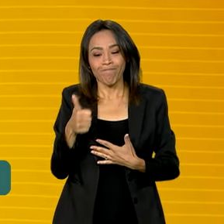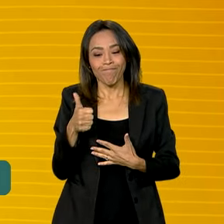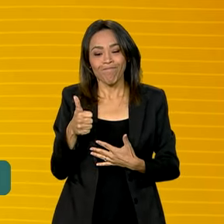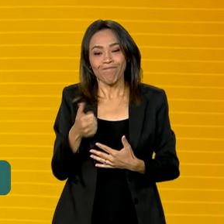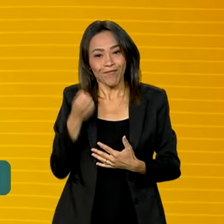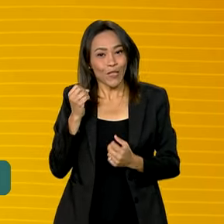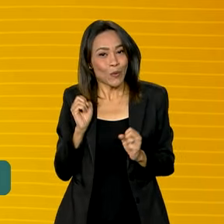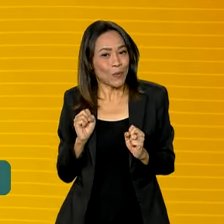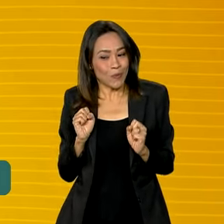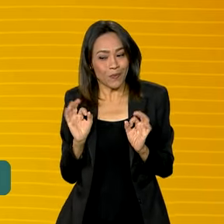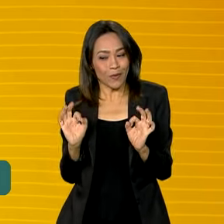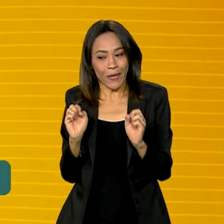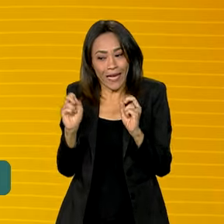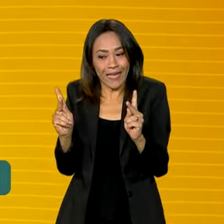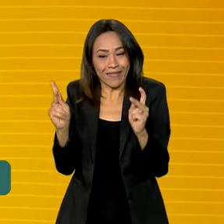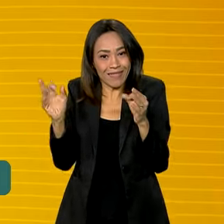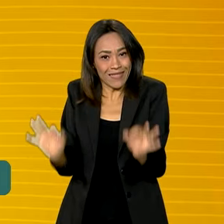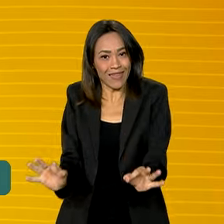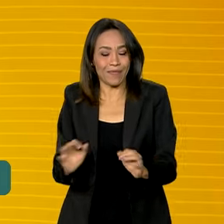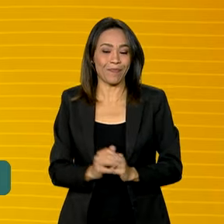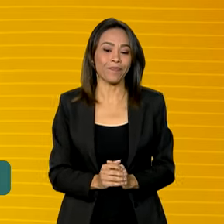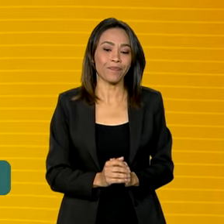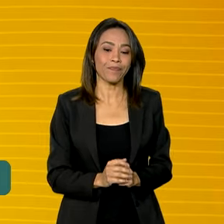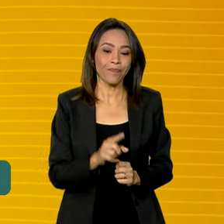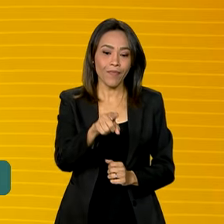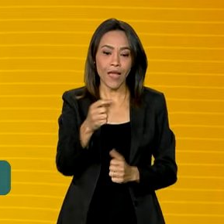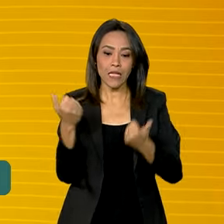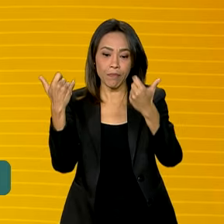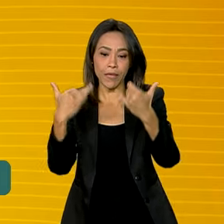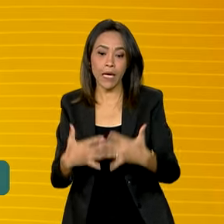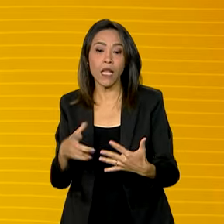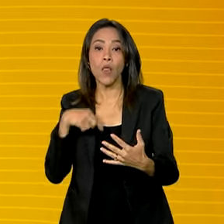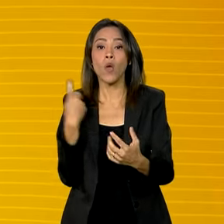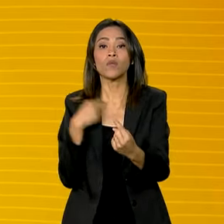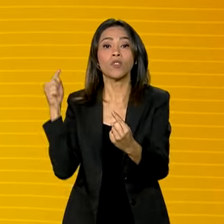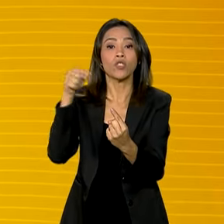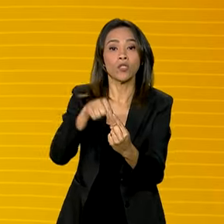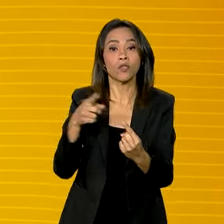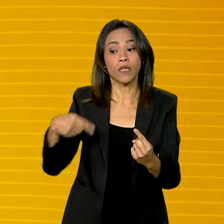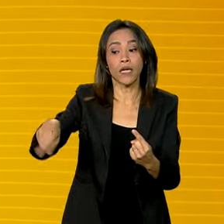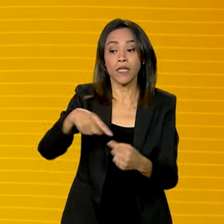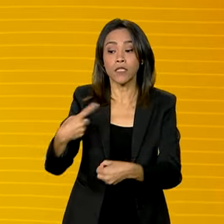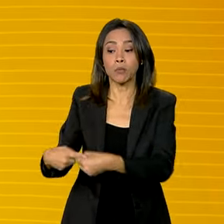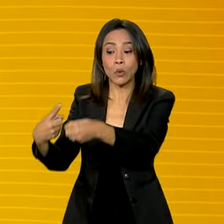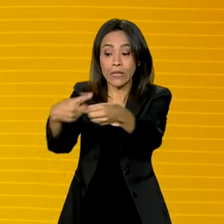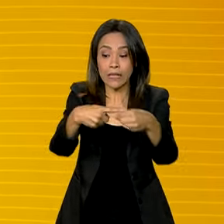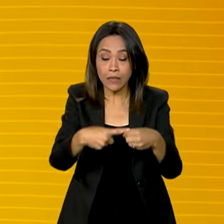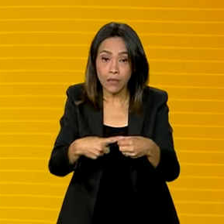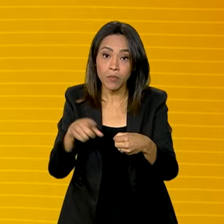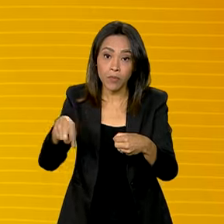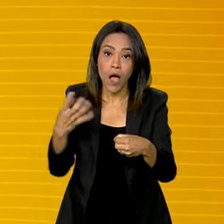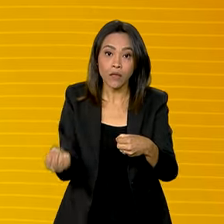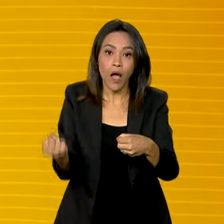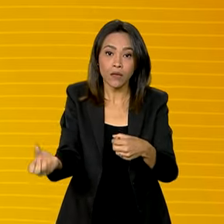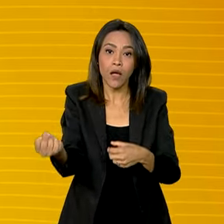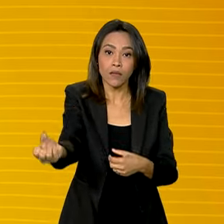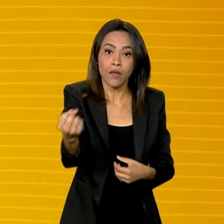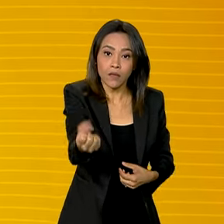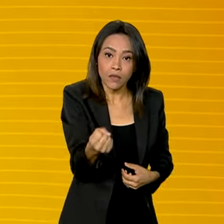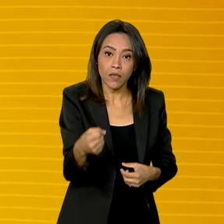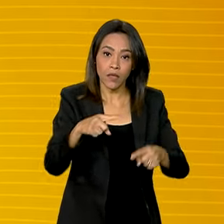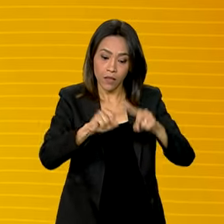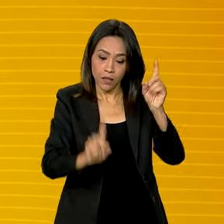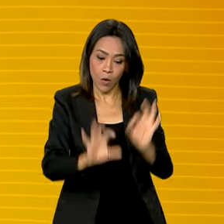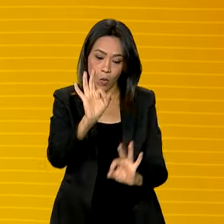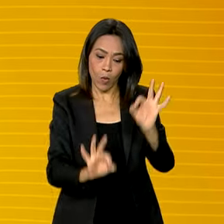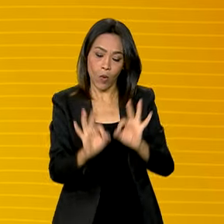muito certo. O nosso propósito é estar alinhado, né, de fazer com que esses municípios eles passem a ter adesão ao SINAPI, né,